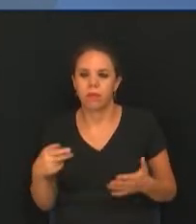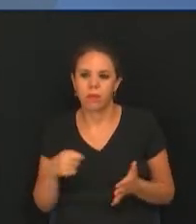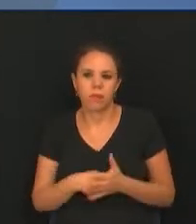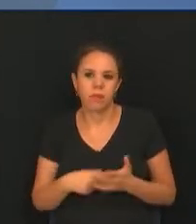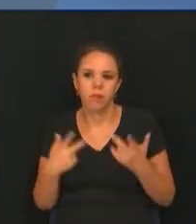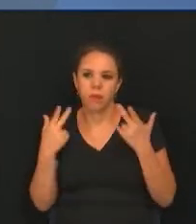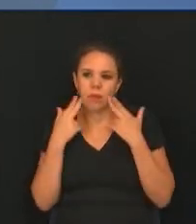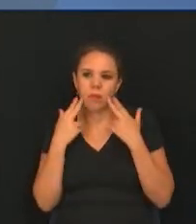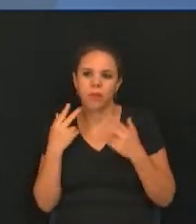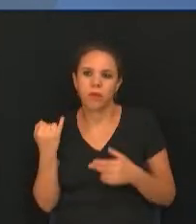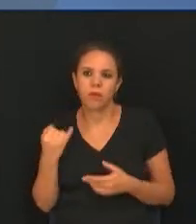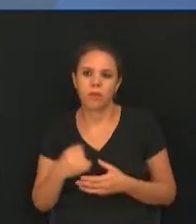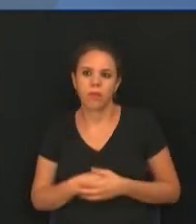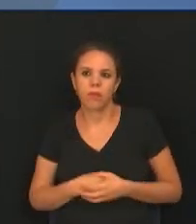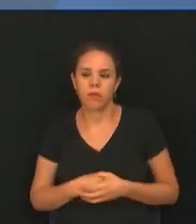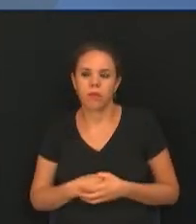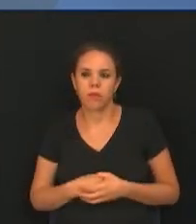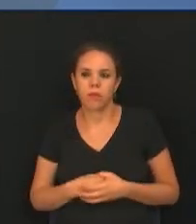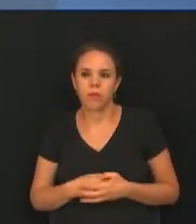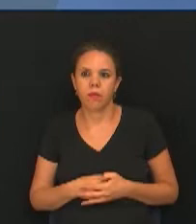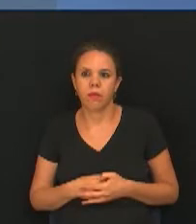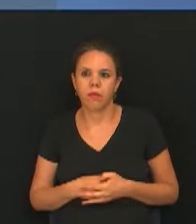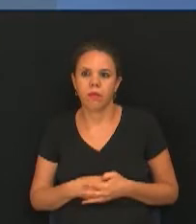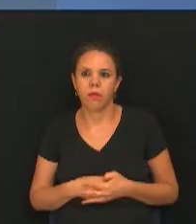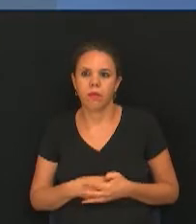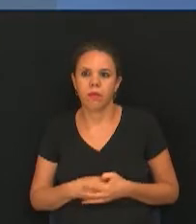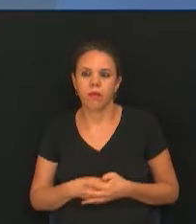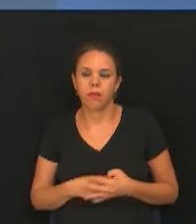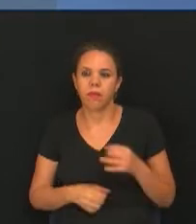menos relevantes, então o ano